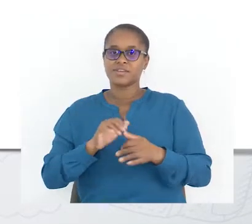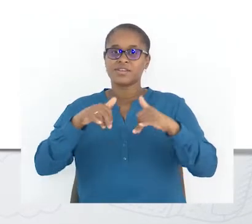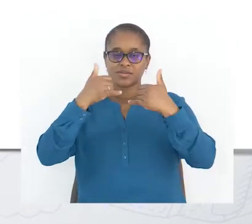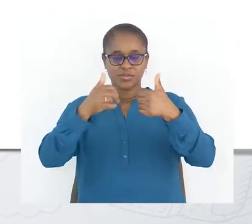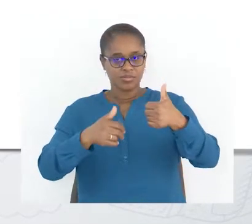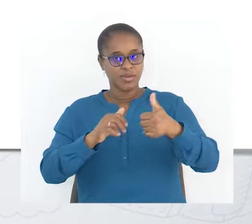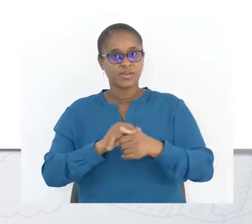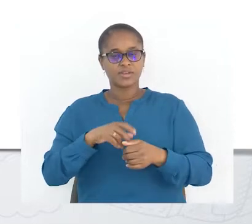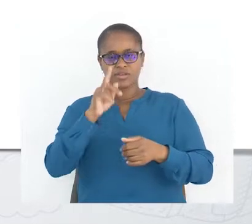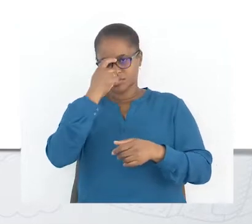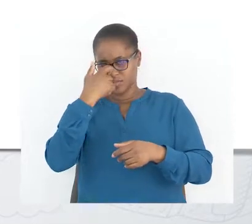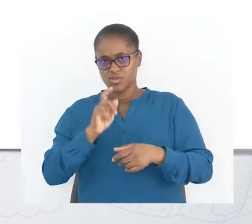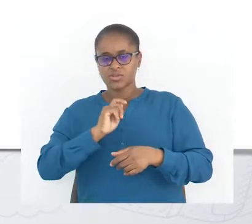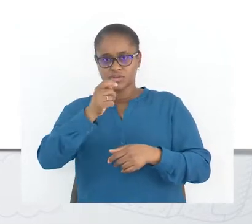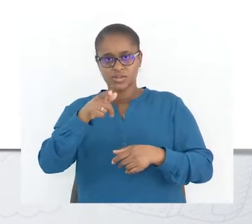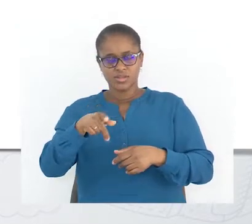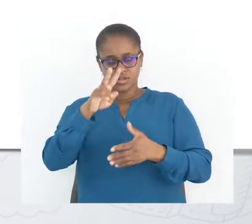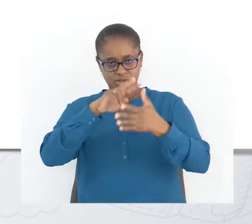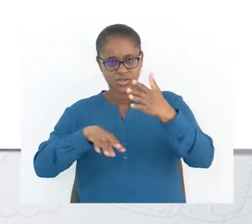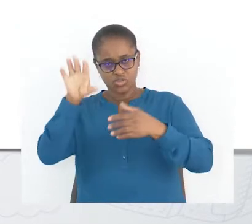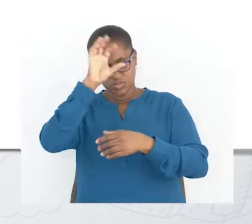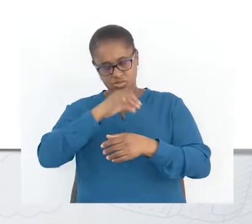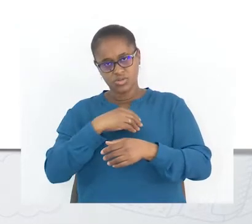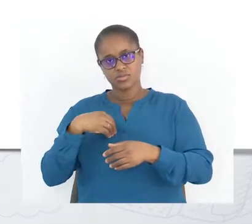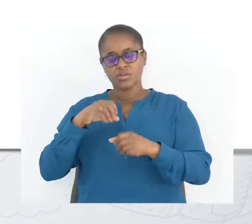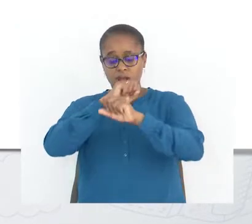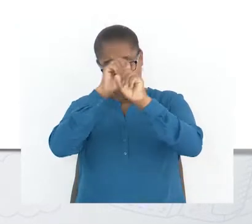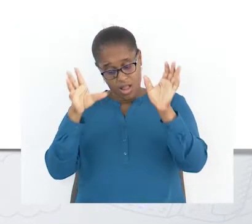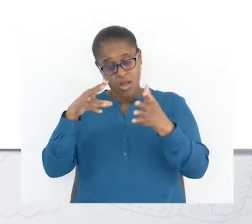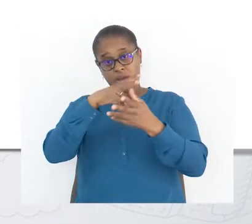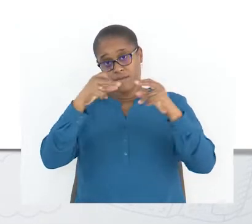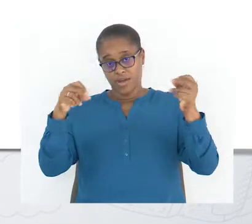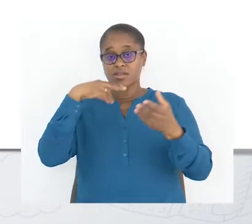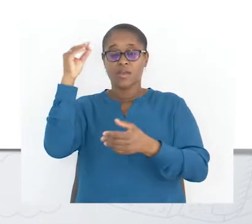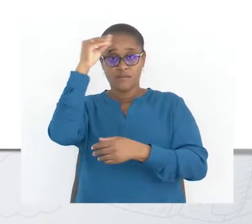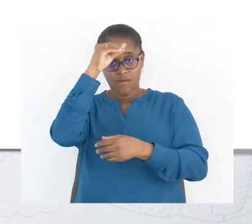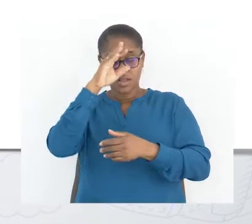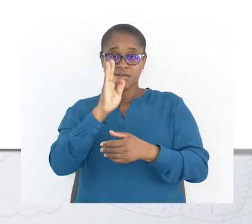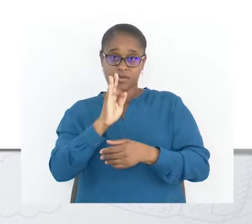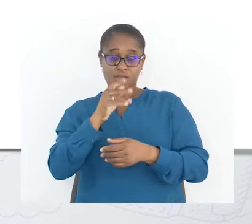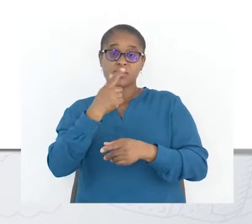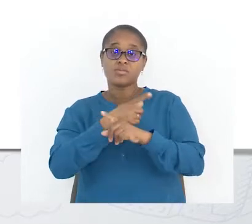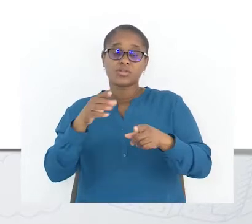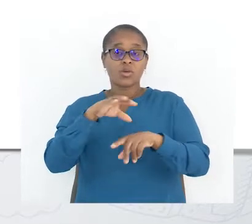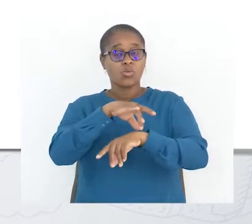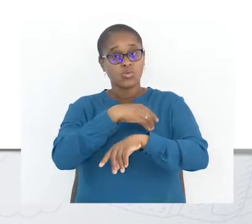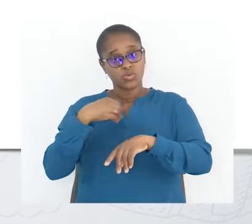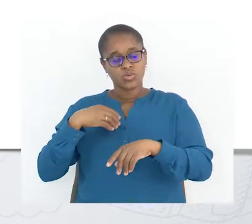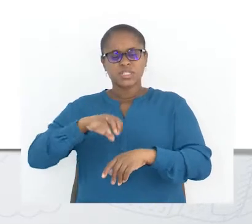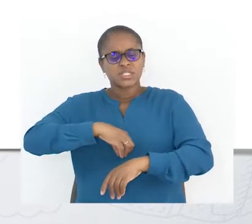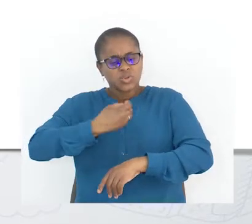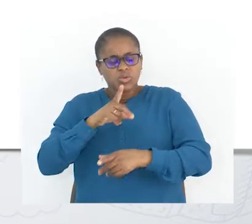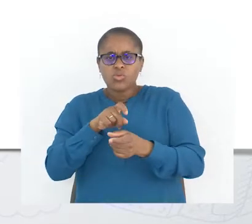afirmação é verdadeira. Depois, a linha B. O entrevistado neste texto é o Ministro de Saúde? Claro que a afirmação é falsa, porque temos um